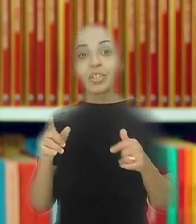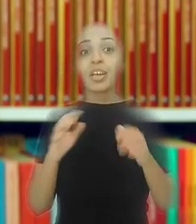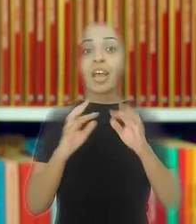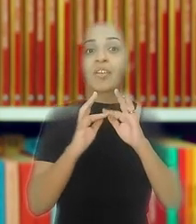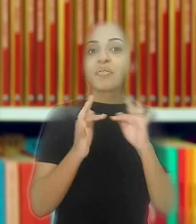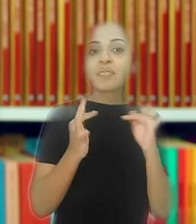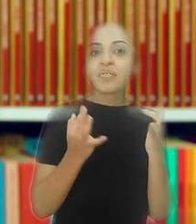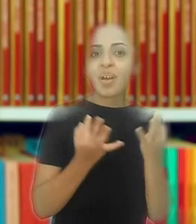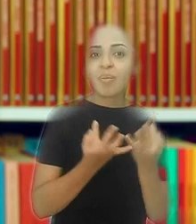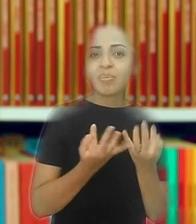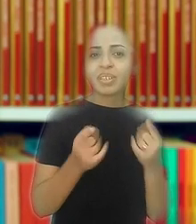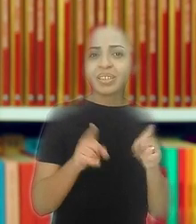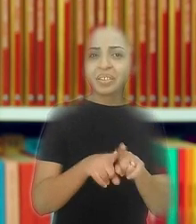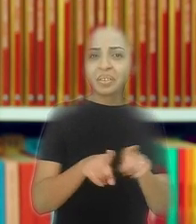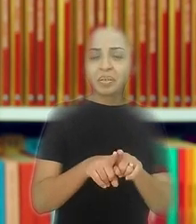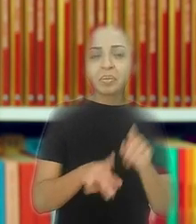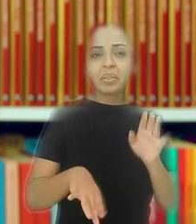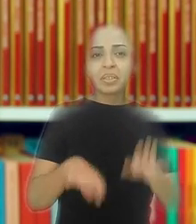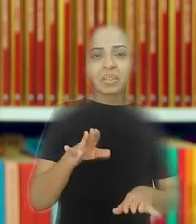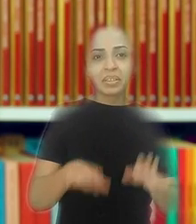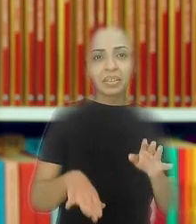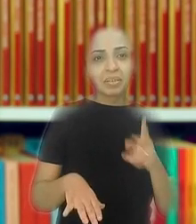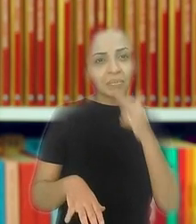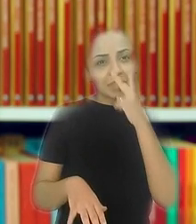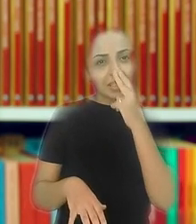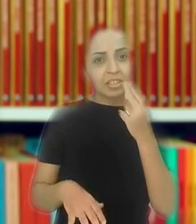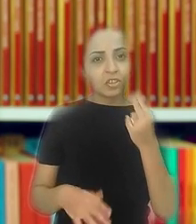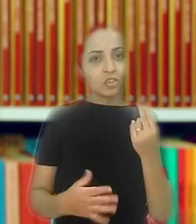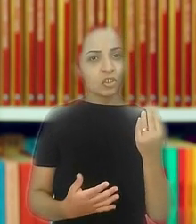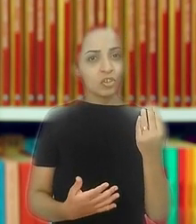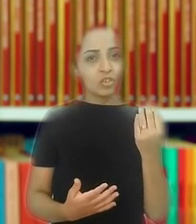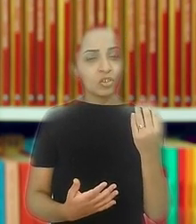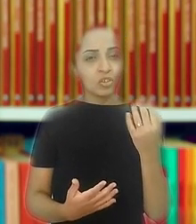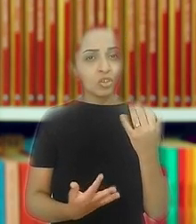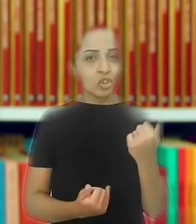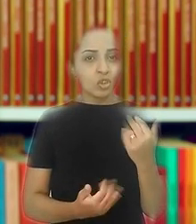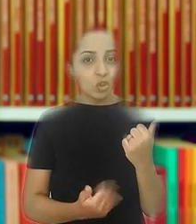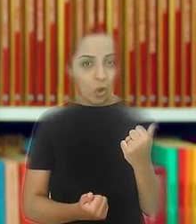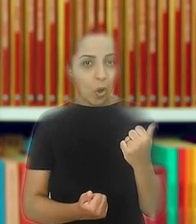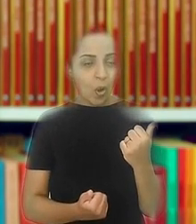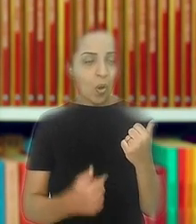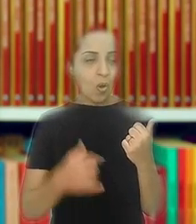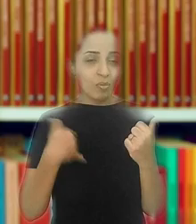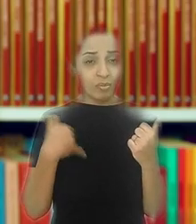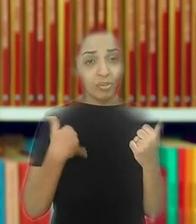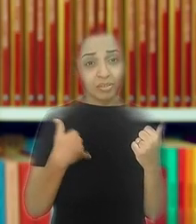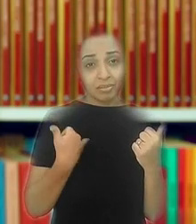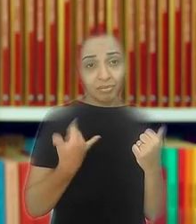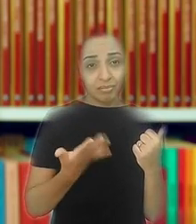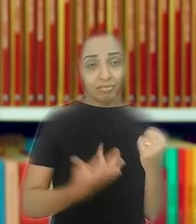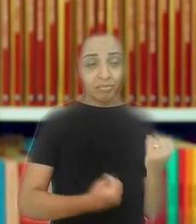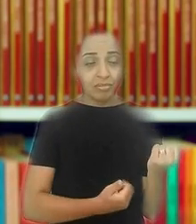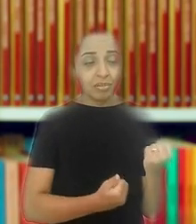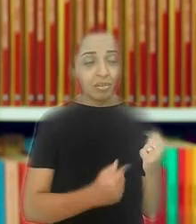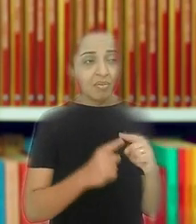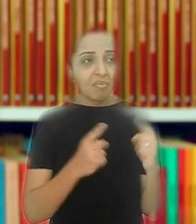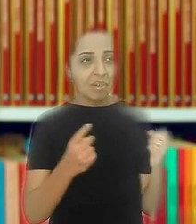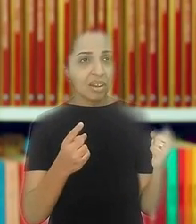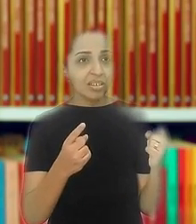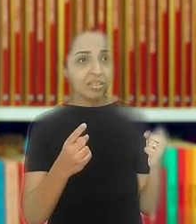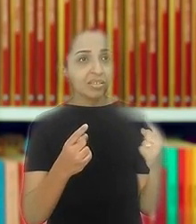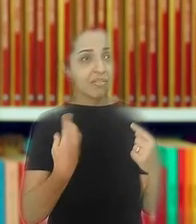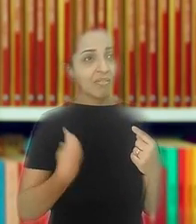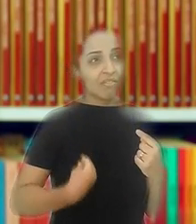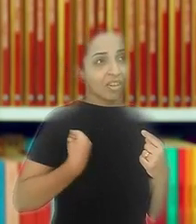ele fica um às vezes muito jovem já em uma situação que tá em pleno ao caso